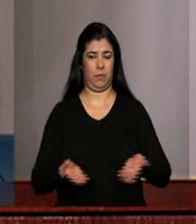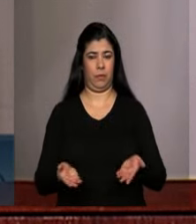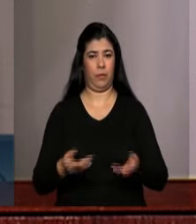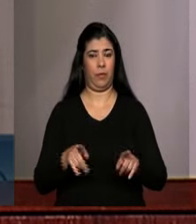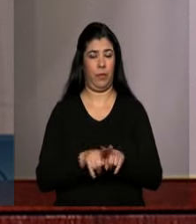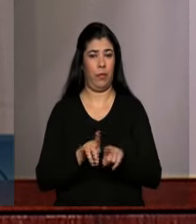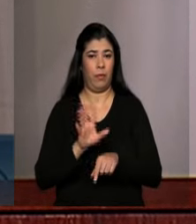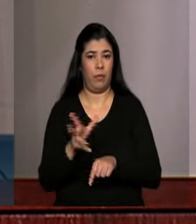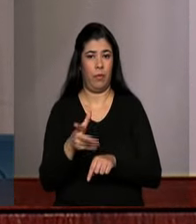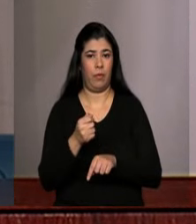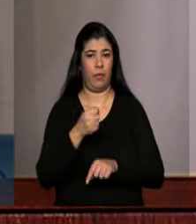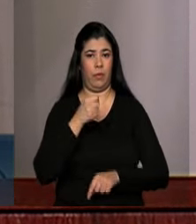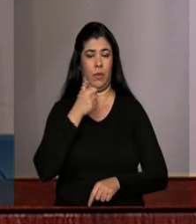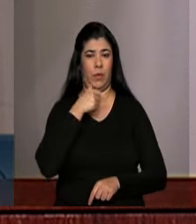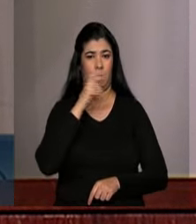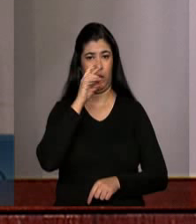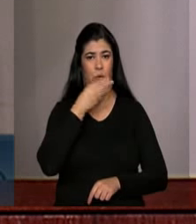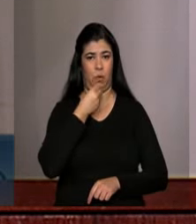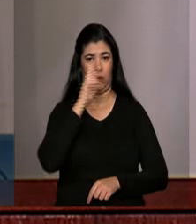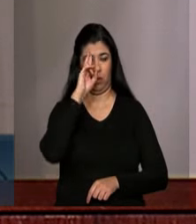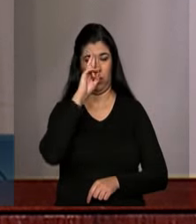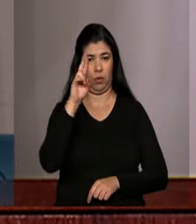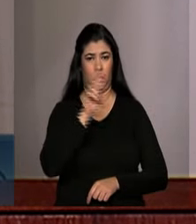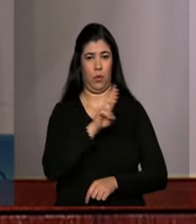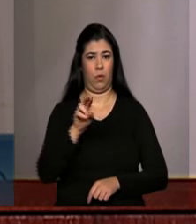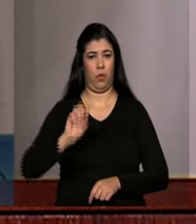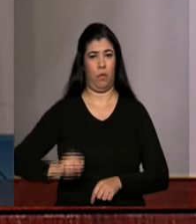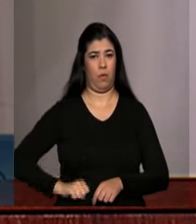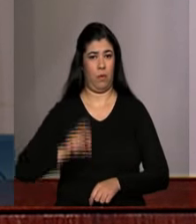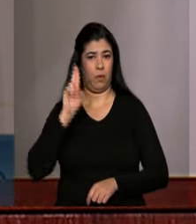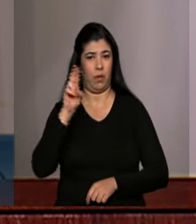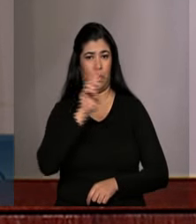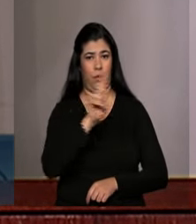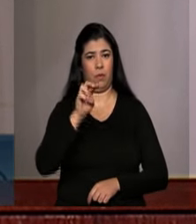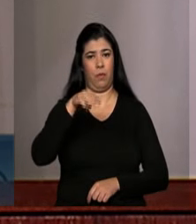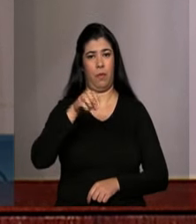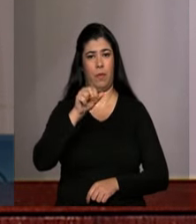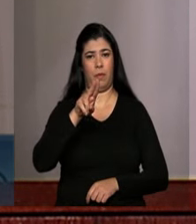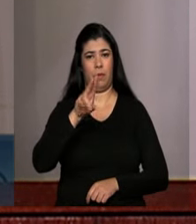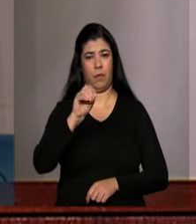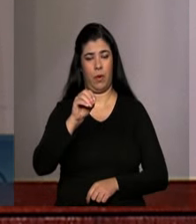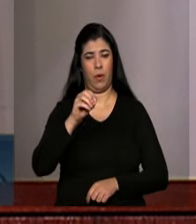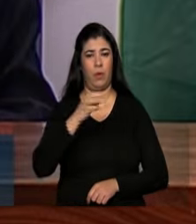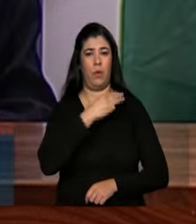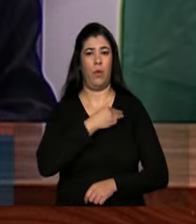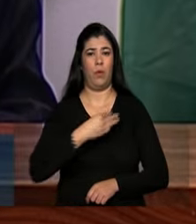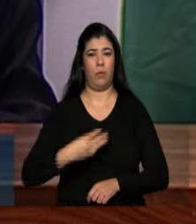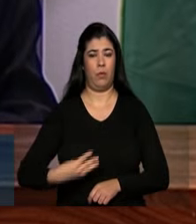senhor Mauro Vieira, embaixador Mauro Vieira, ministro de Estado das Relações Exteriores.